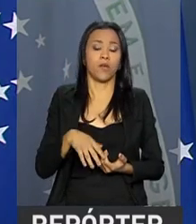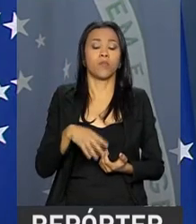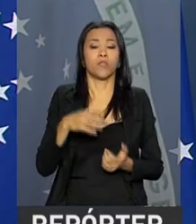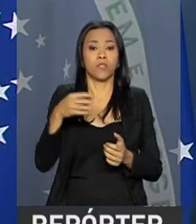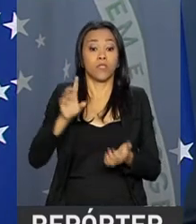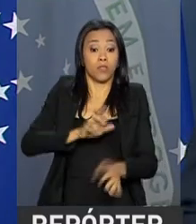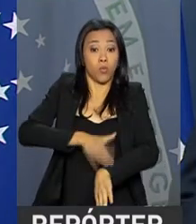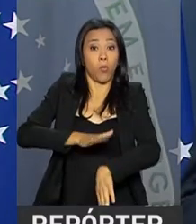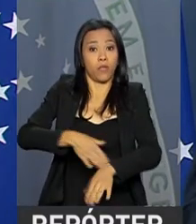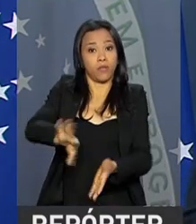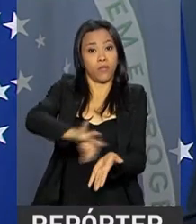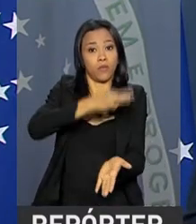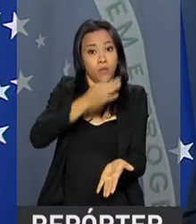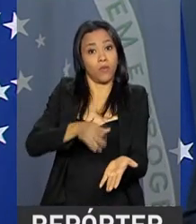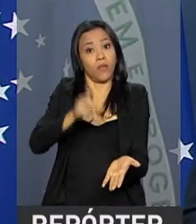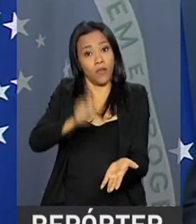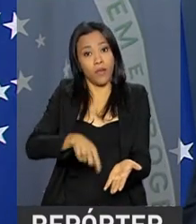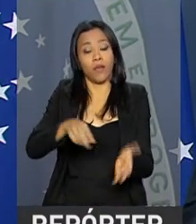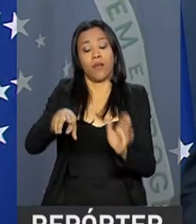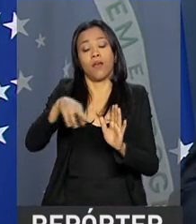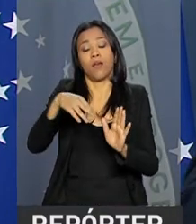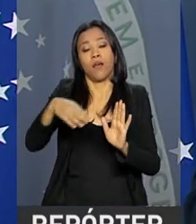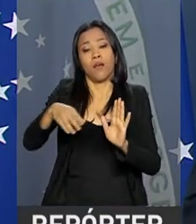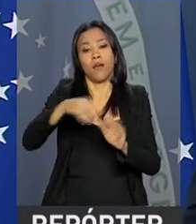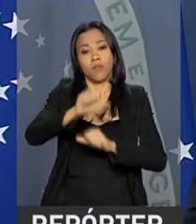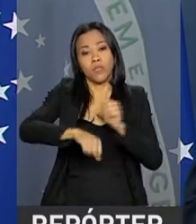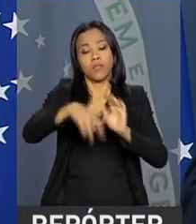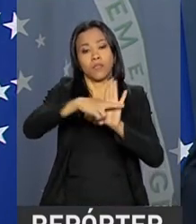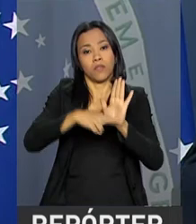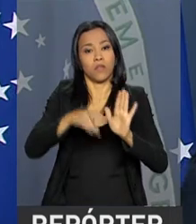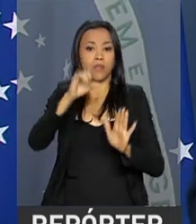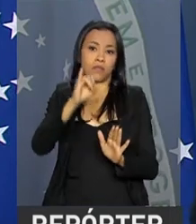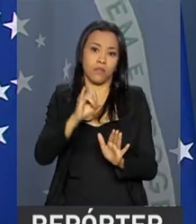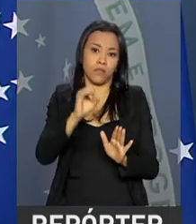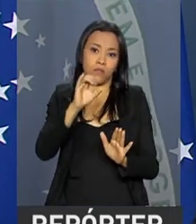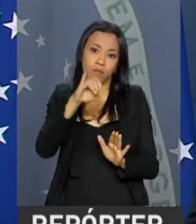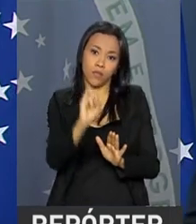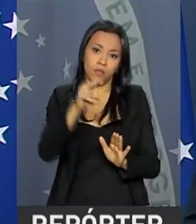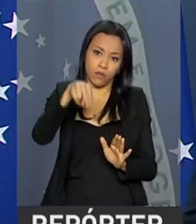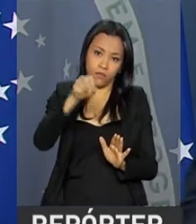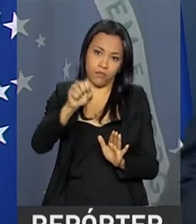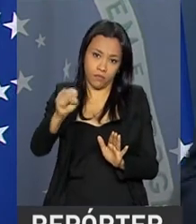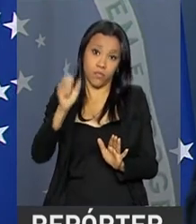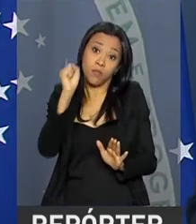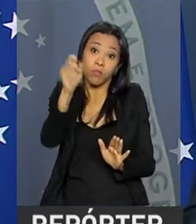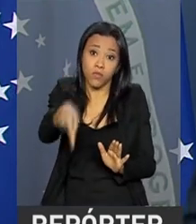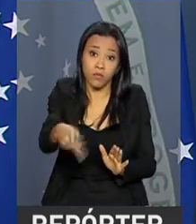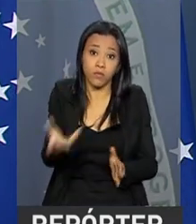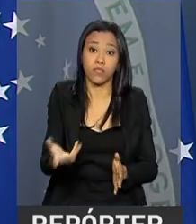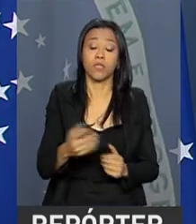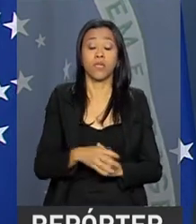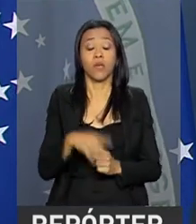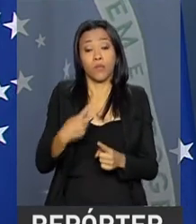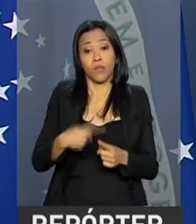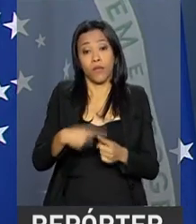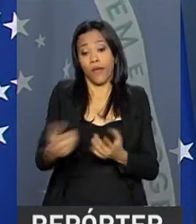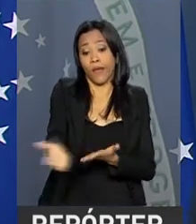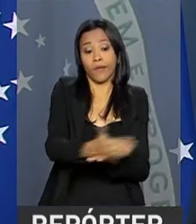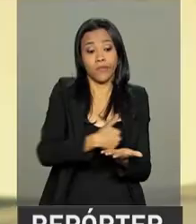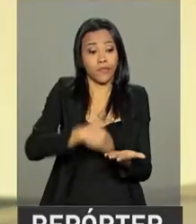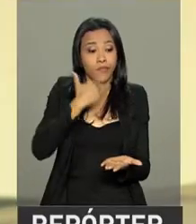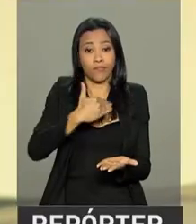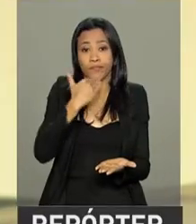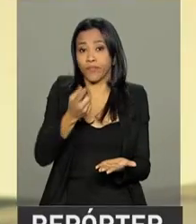assinatura nós temos gastos obrigatórios que crescem de forma permanente e as receitas não não